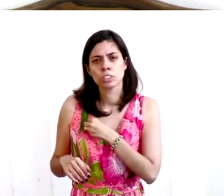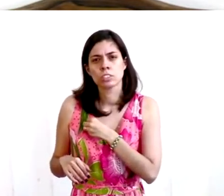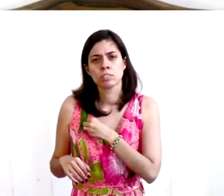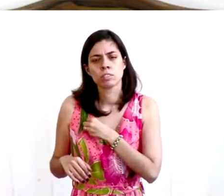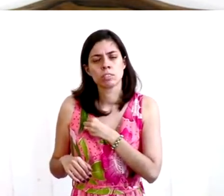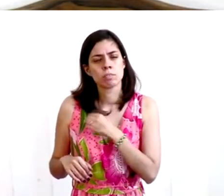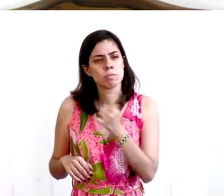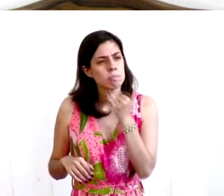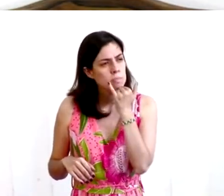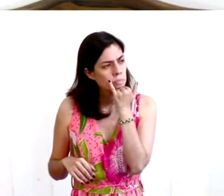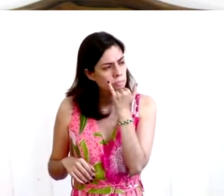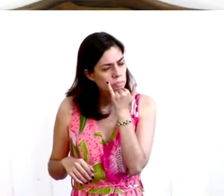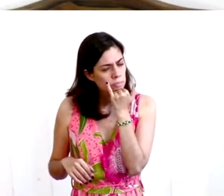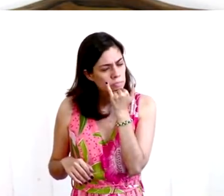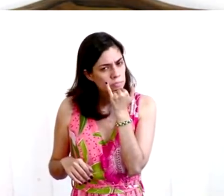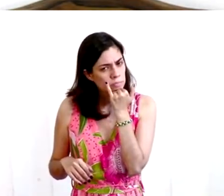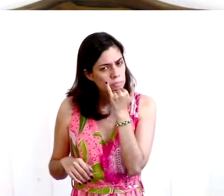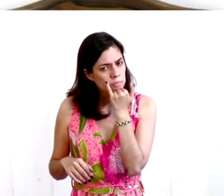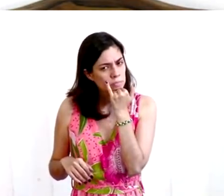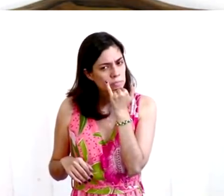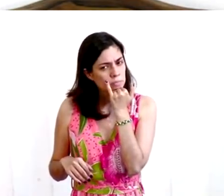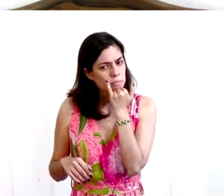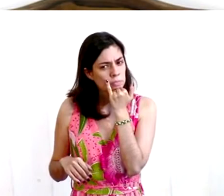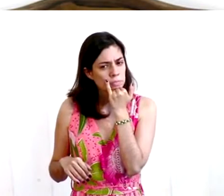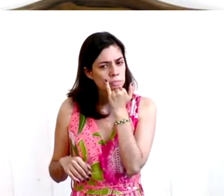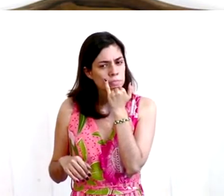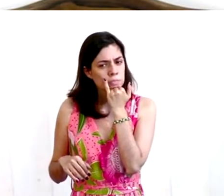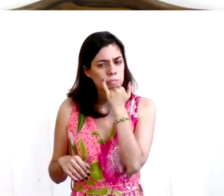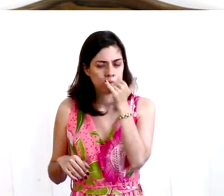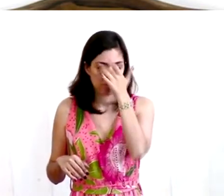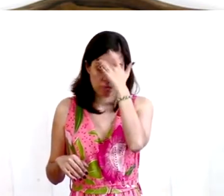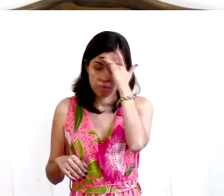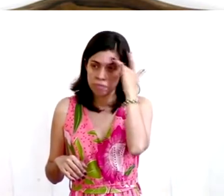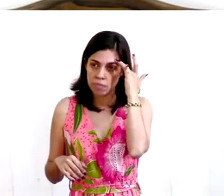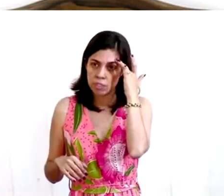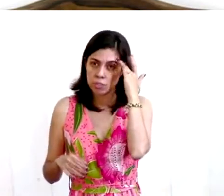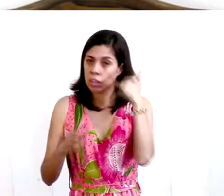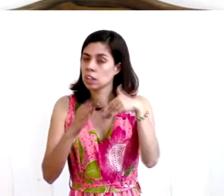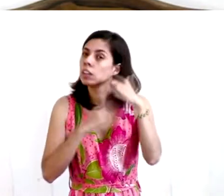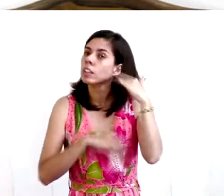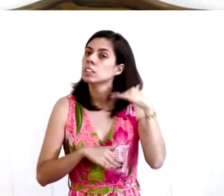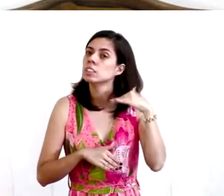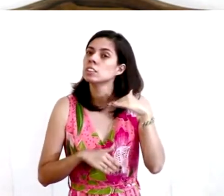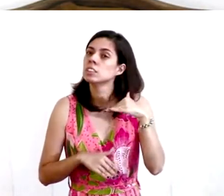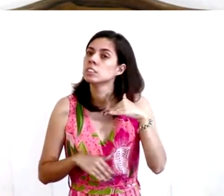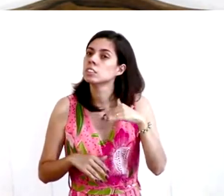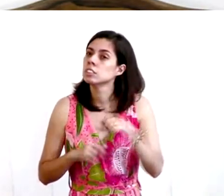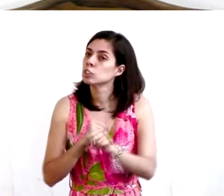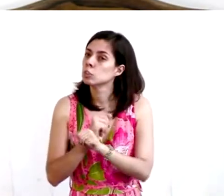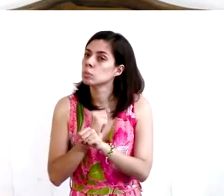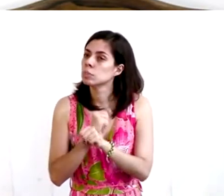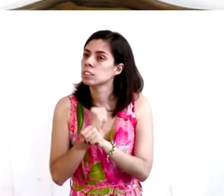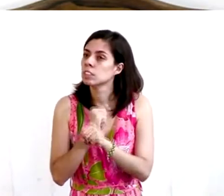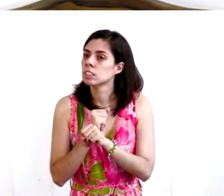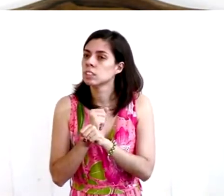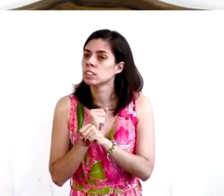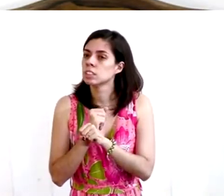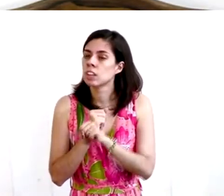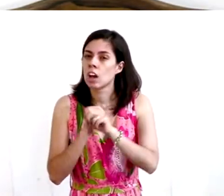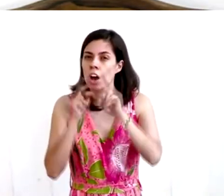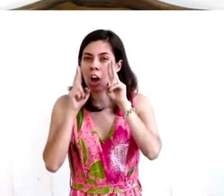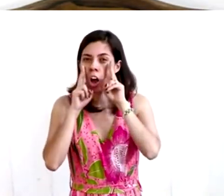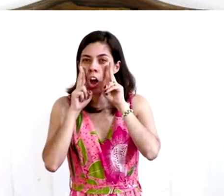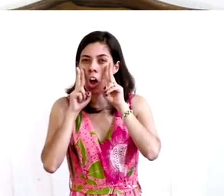sejam amados, para que pessoas que viviam sem esperança agora olhem para um